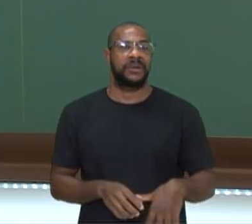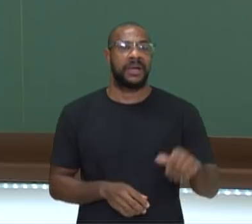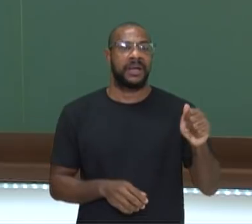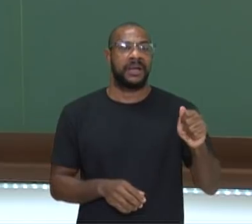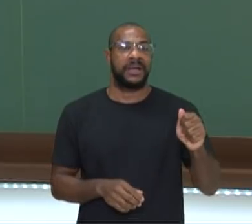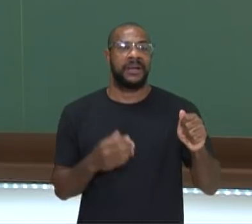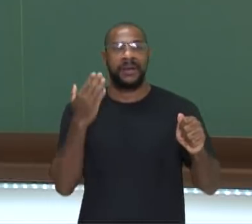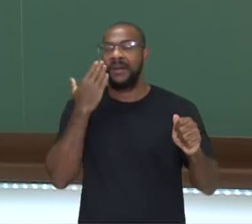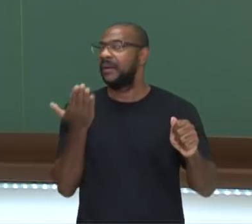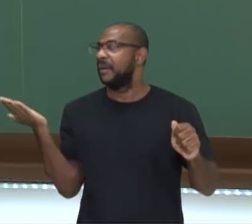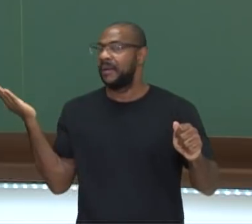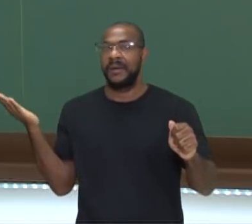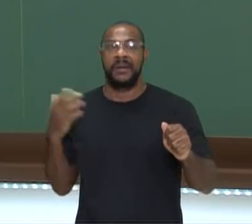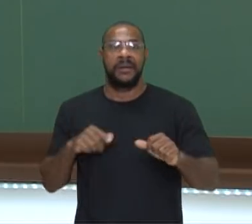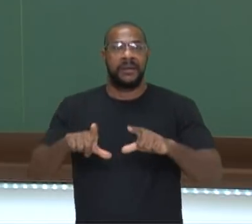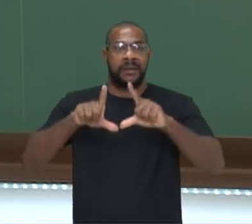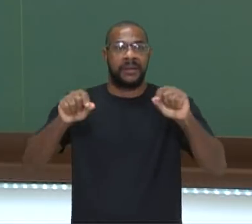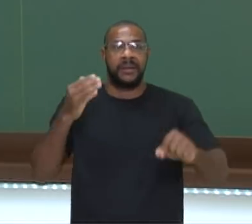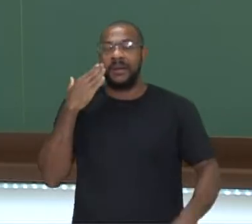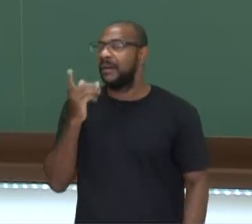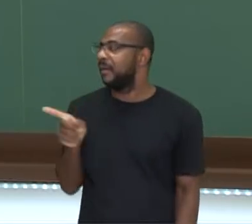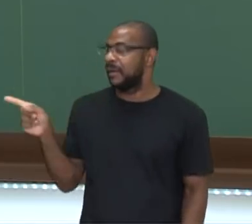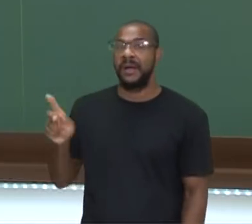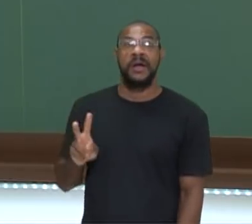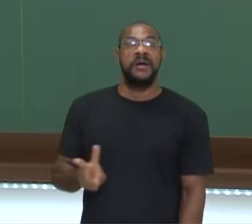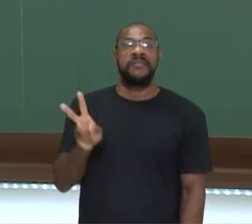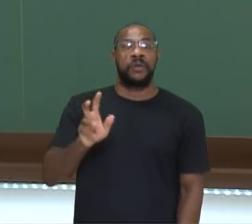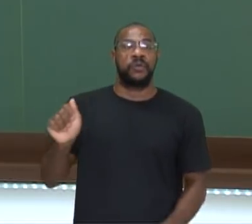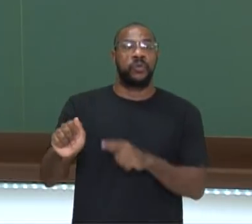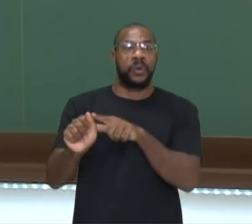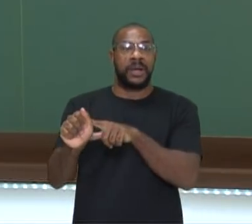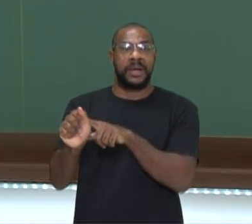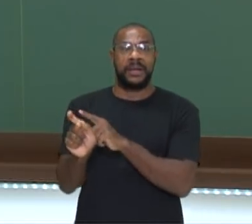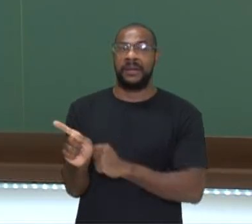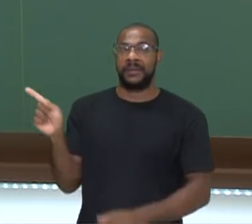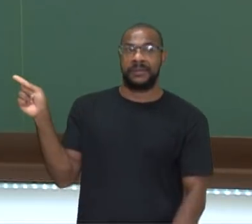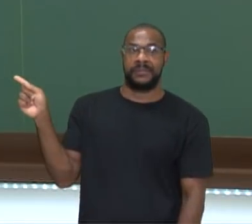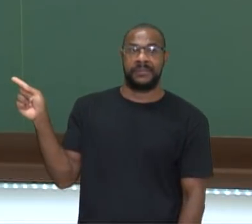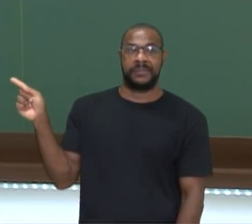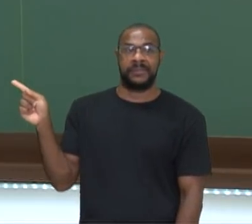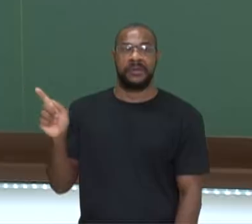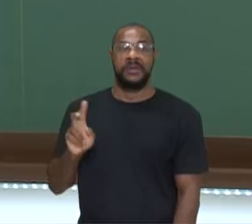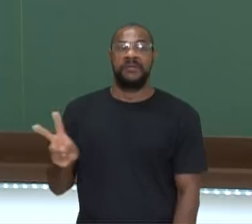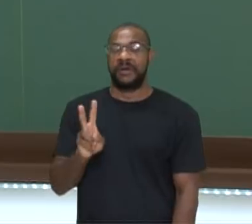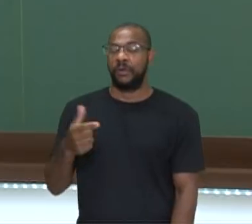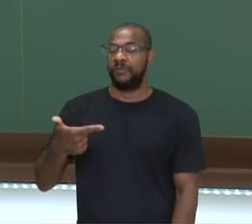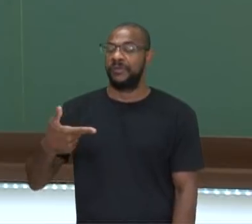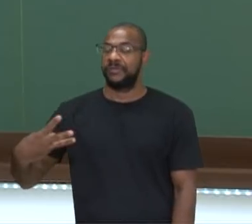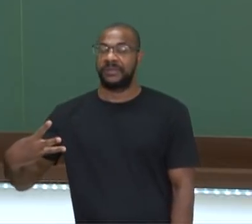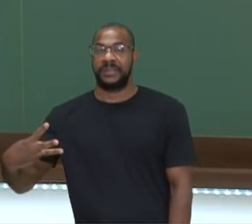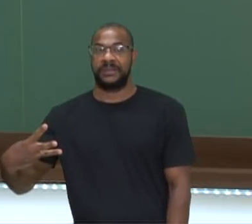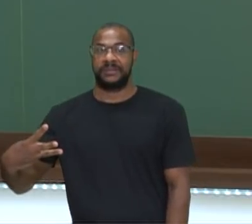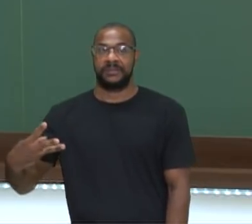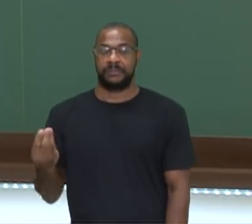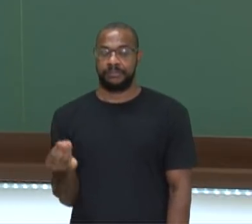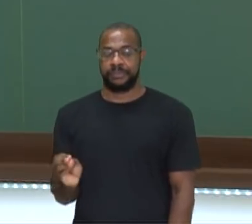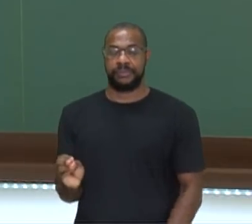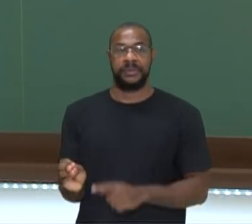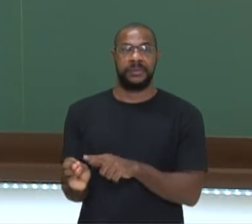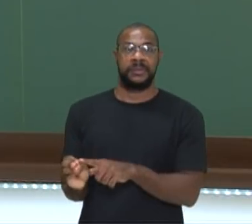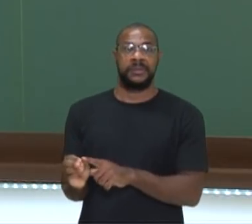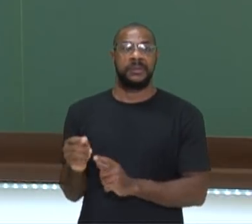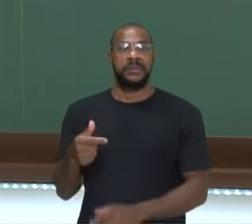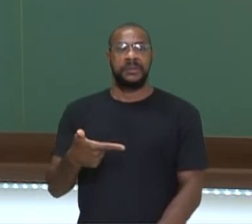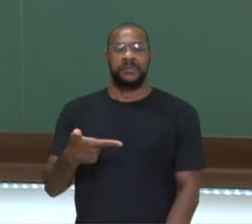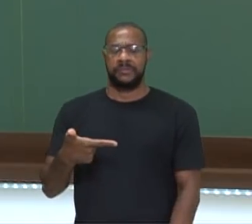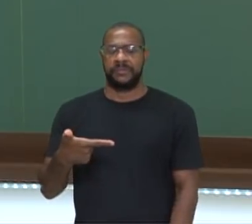nossa inclinação, que é o valor aqui do A, que é o nosso coeficiente angular, vale 23. Se a gente for ver esse 23,